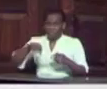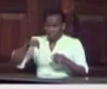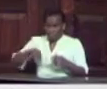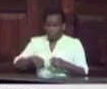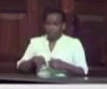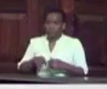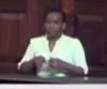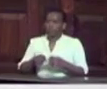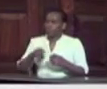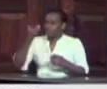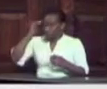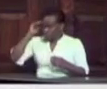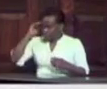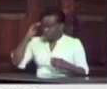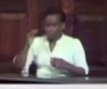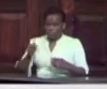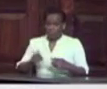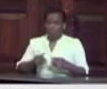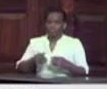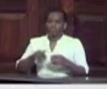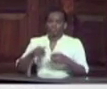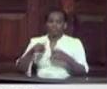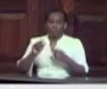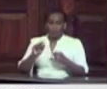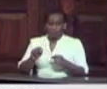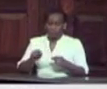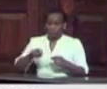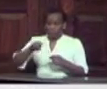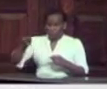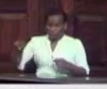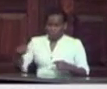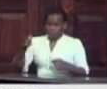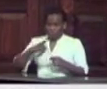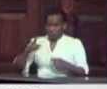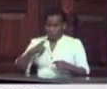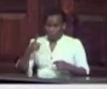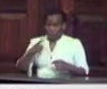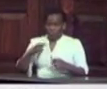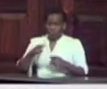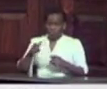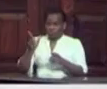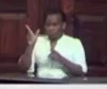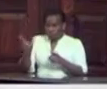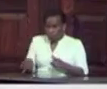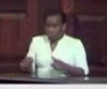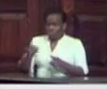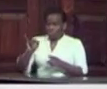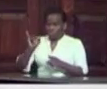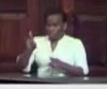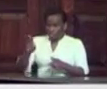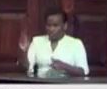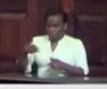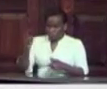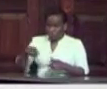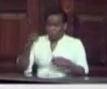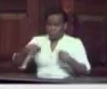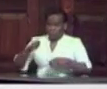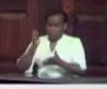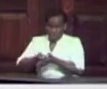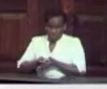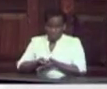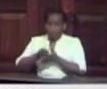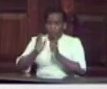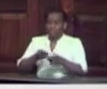aqui o entendimento de que aquele que está isento do imposto de renda vai ganhar